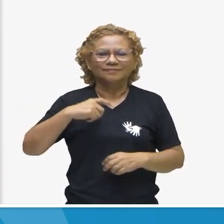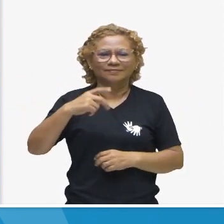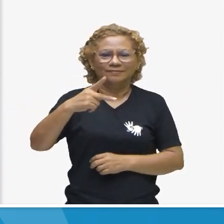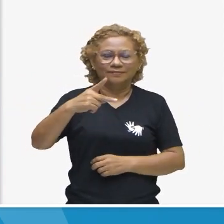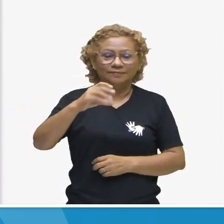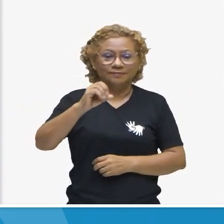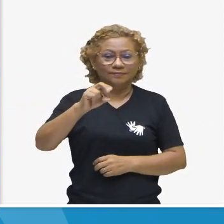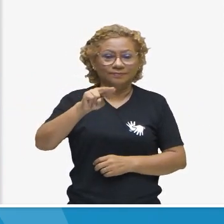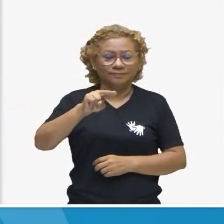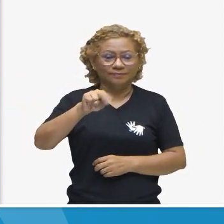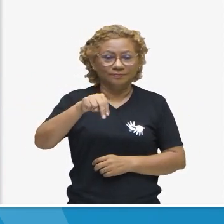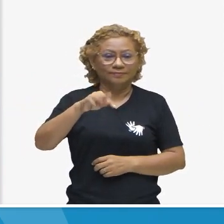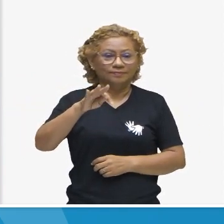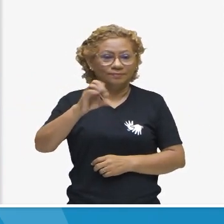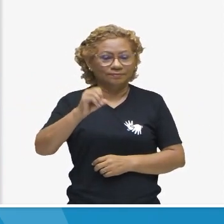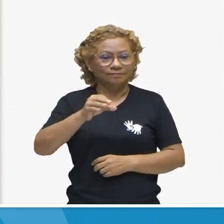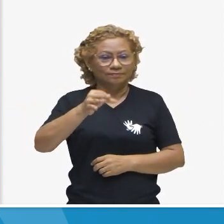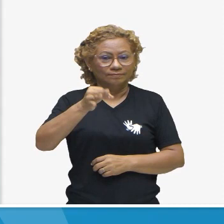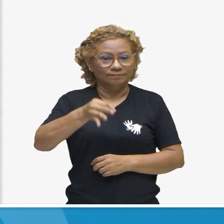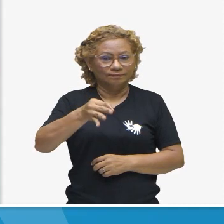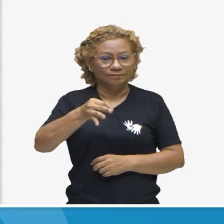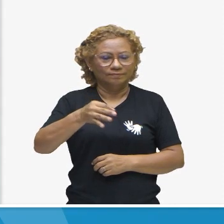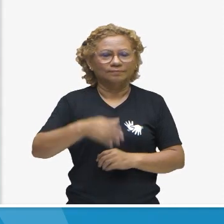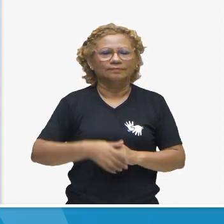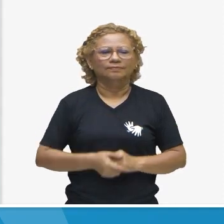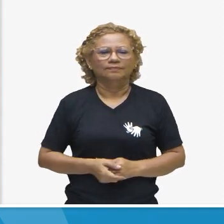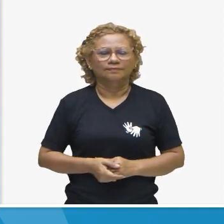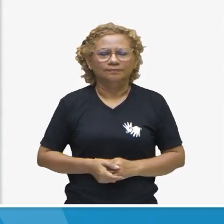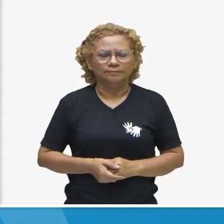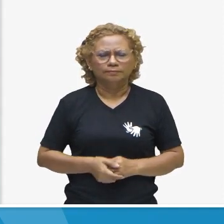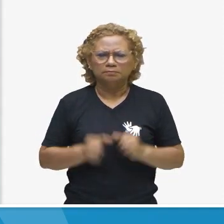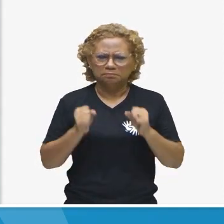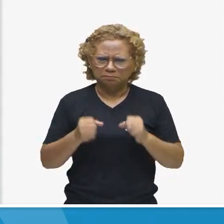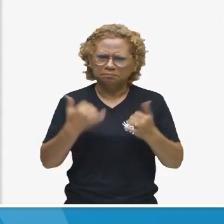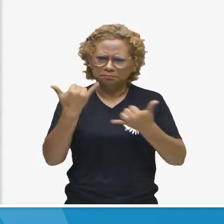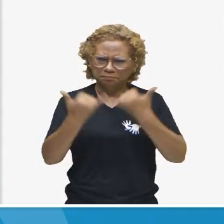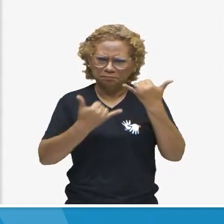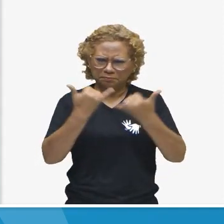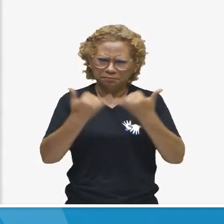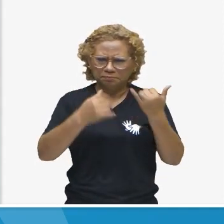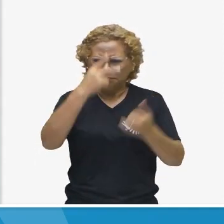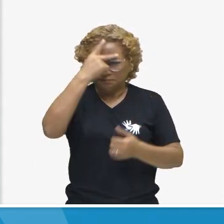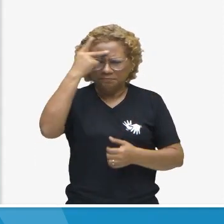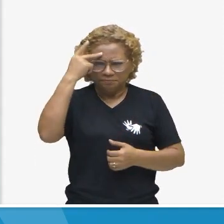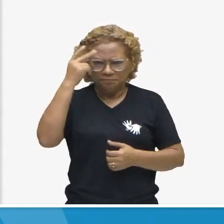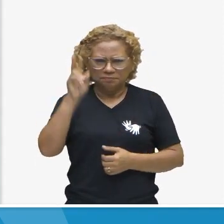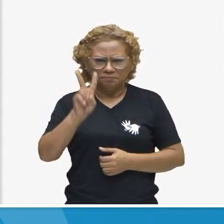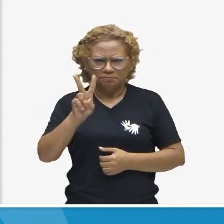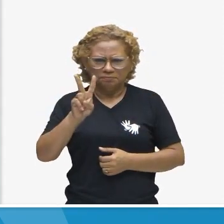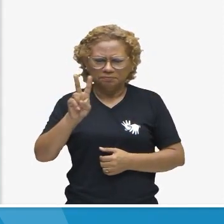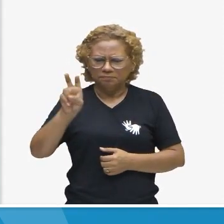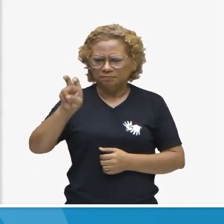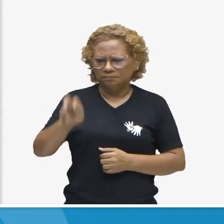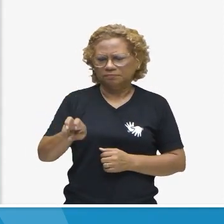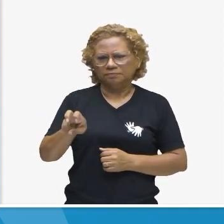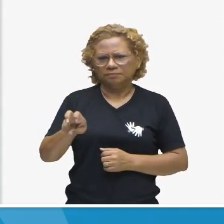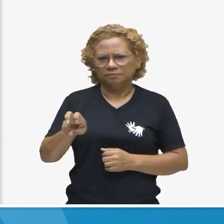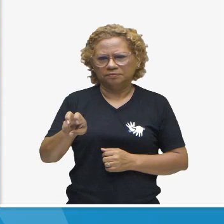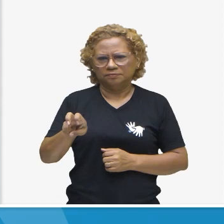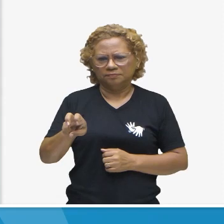pivô. Nesse brinquedo, duas pessoas sentam-se nas extremidades